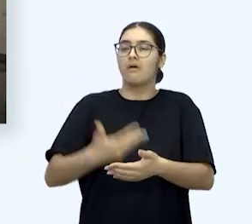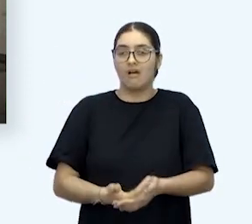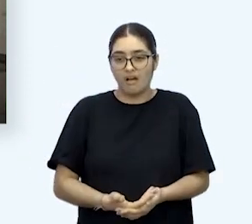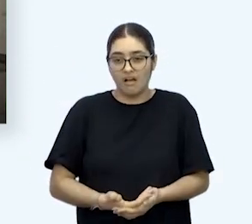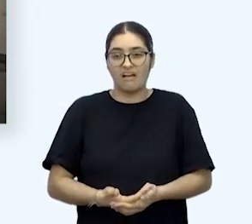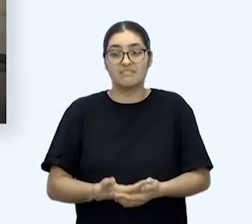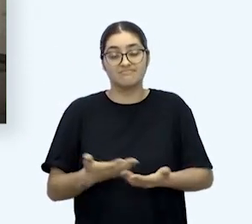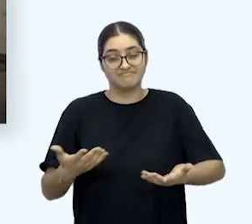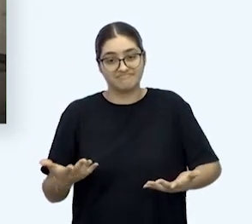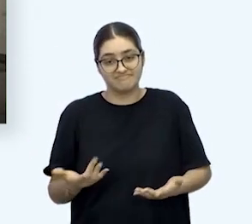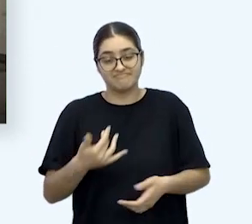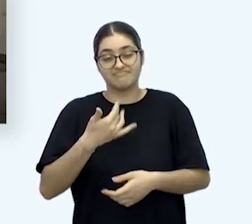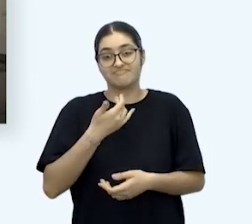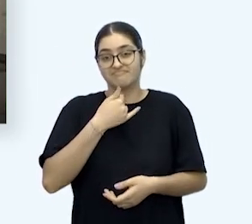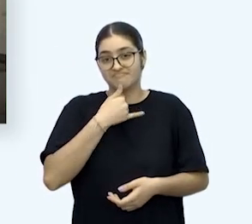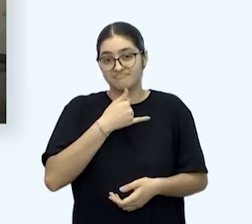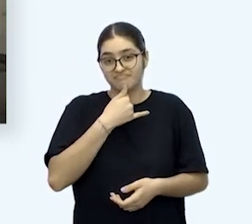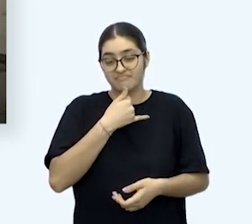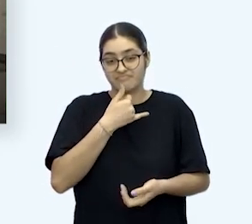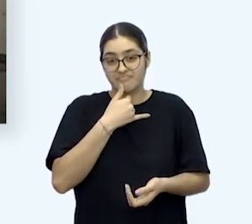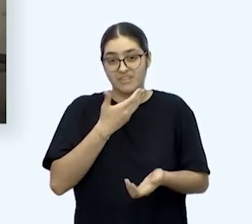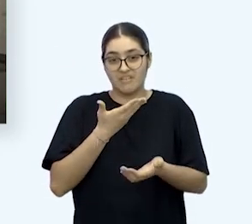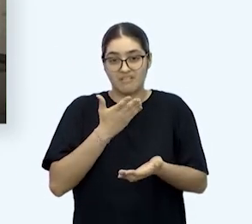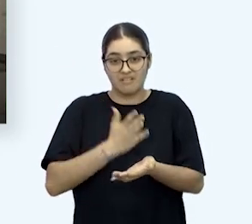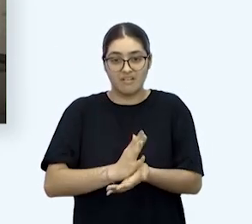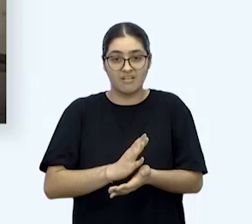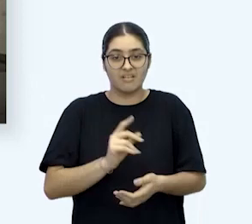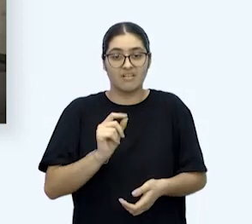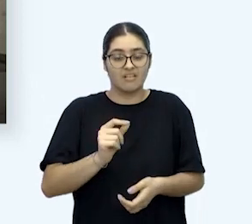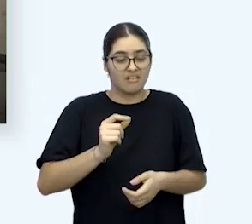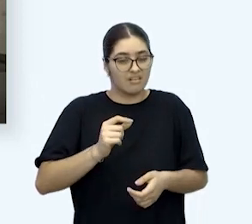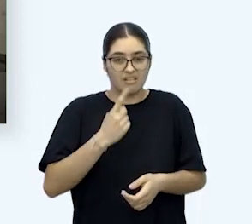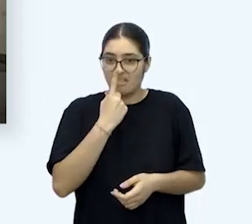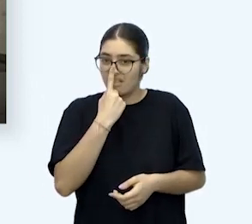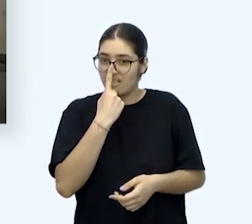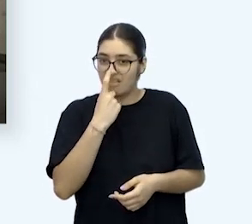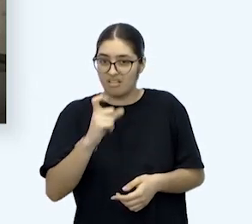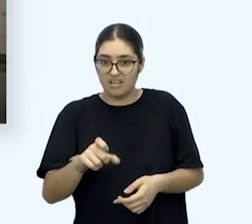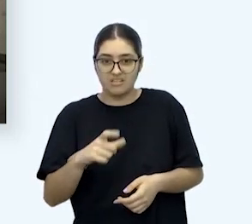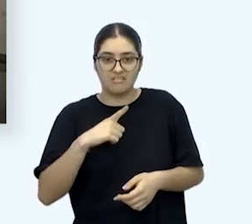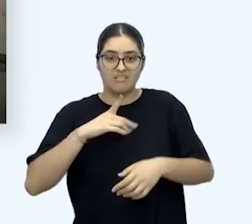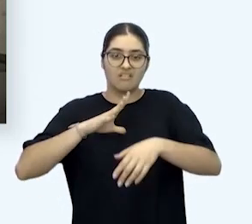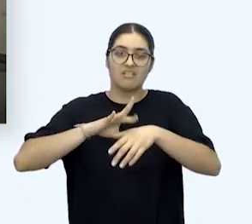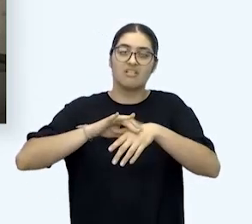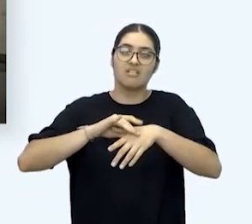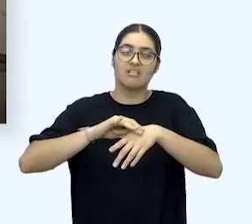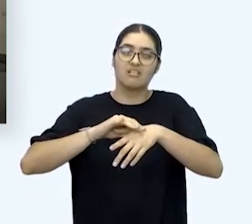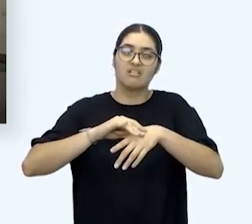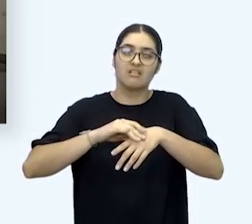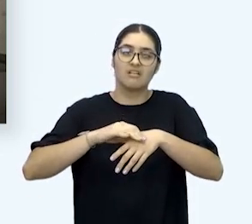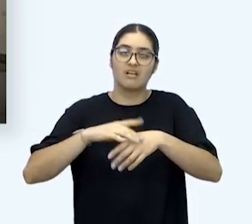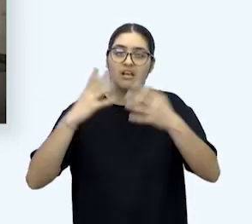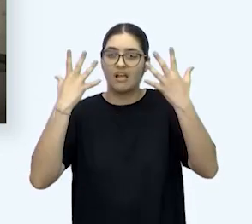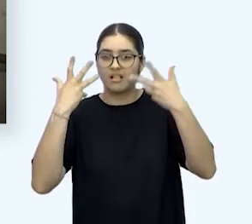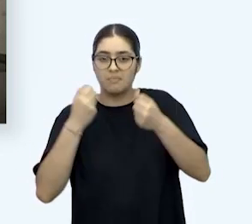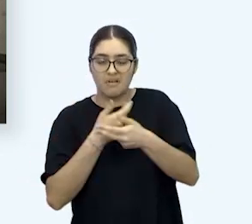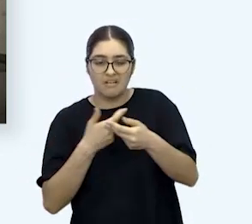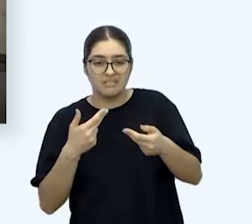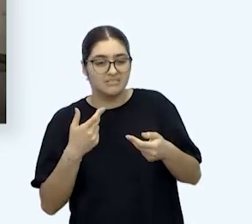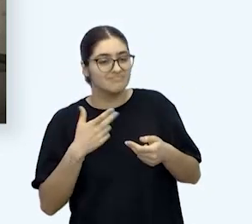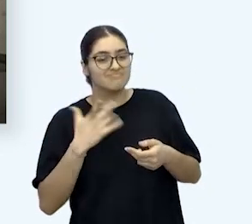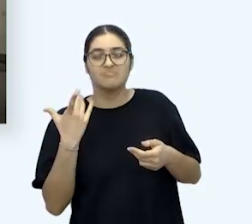E infelizmente a gente acabou assim, com esse monte de lixo, doenças, extinção de animais,